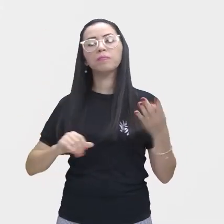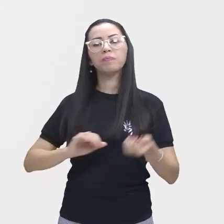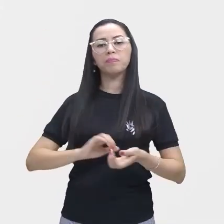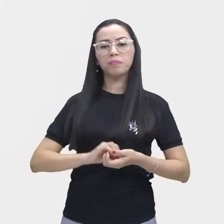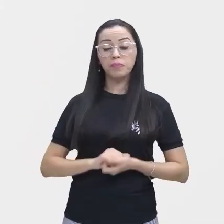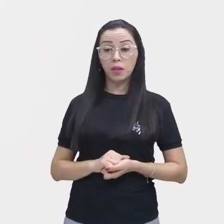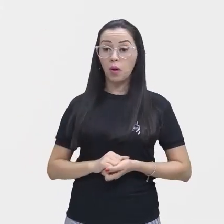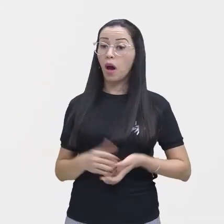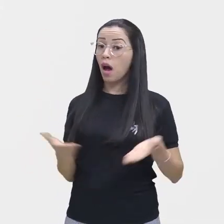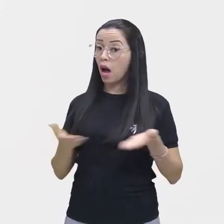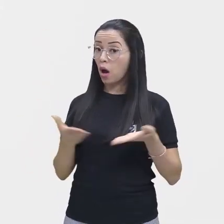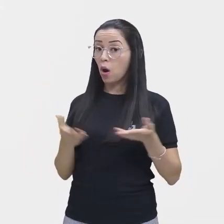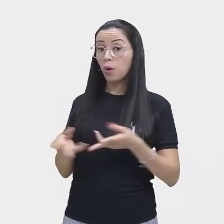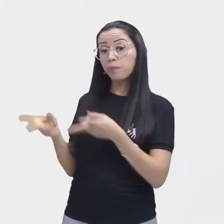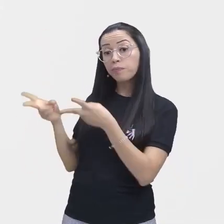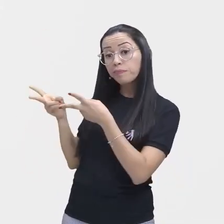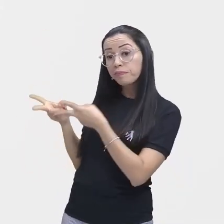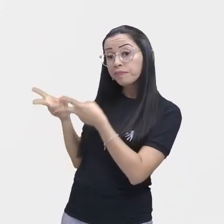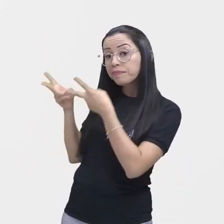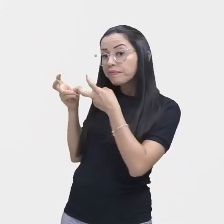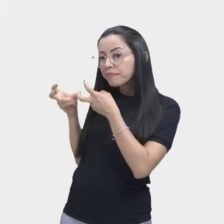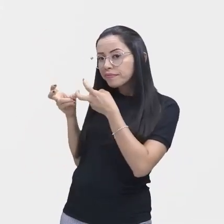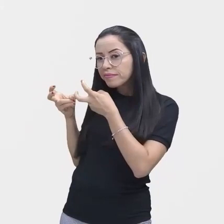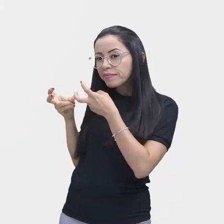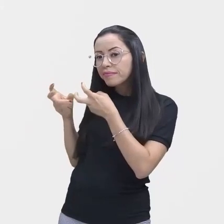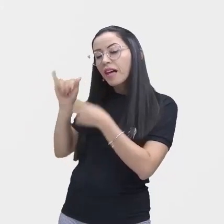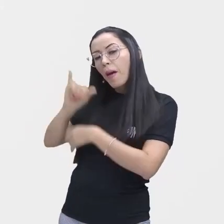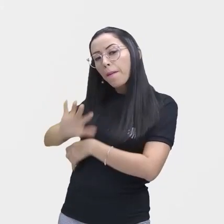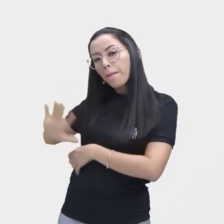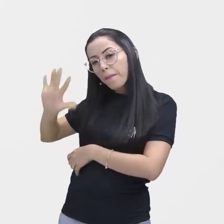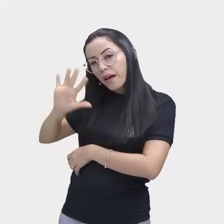Observe novamente nossa imagem da nossa fábula.